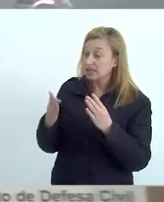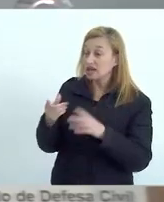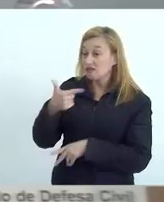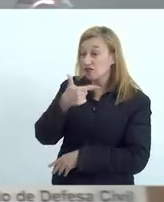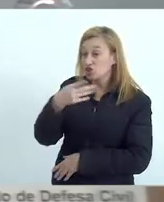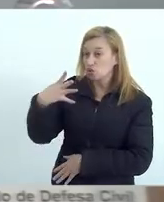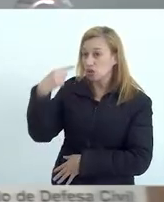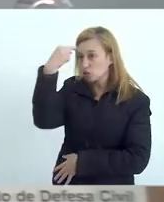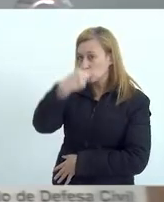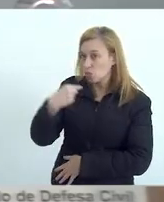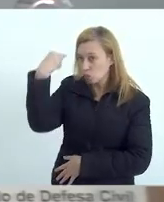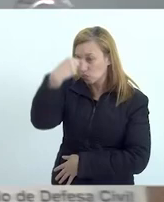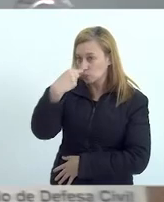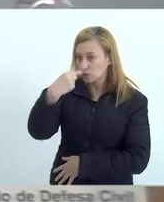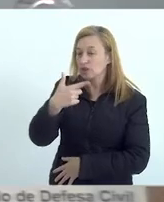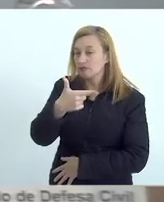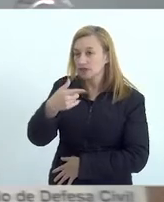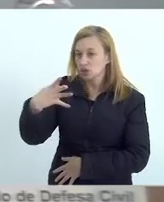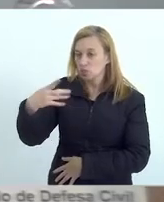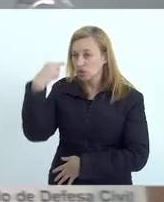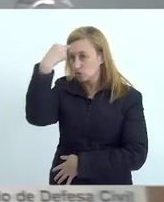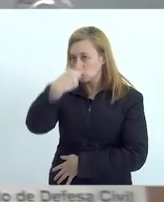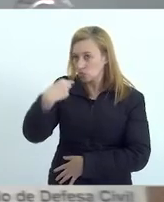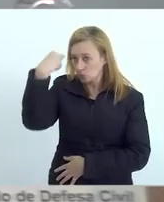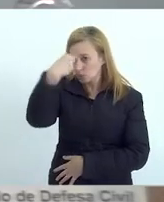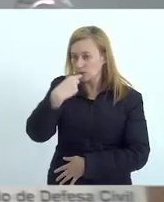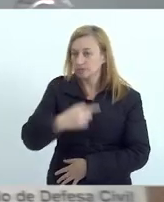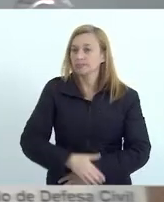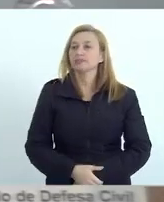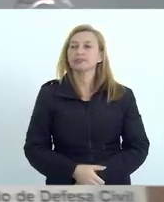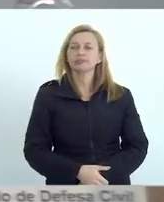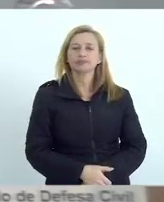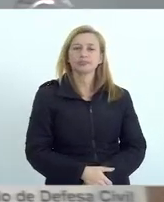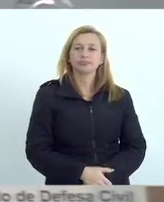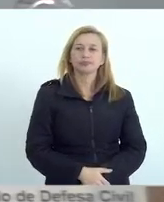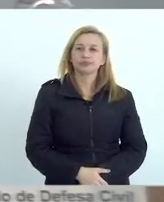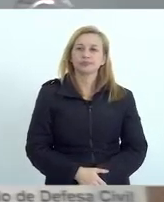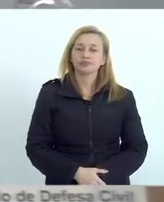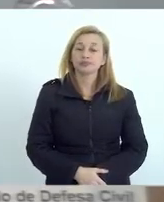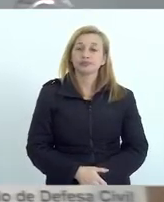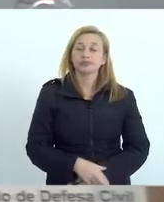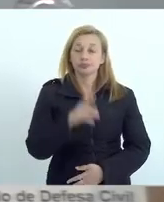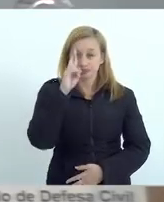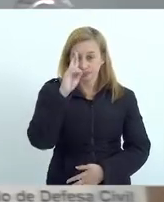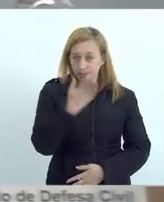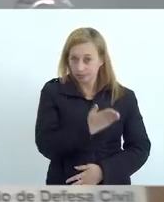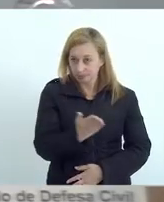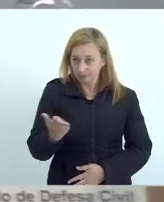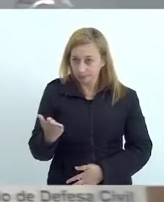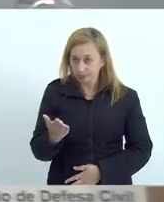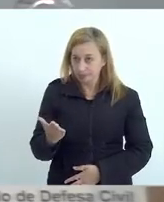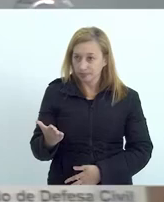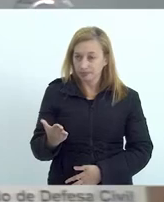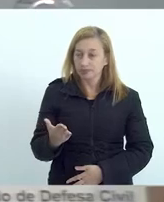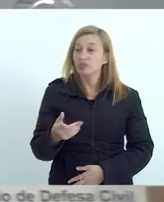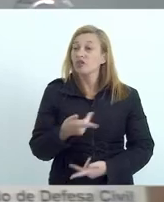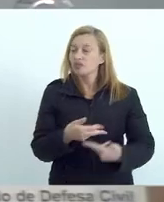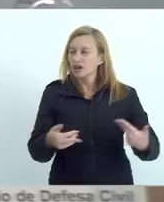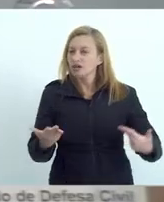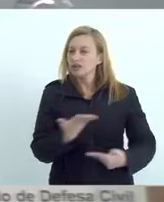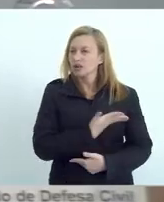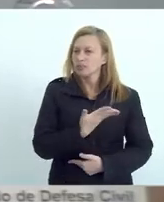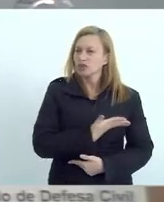horas em 24 horas e os senhores são os senhores devem ter vários